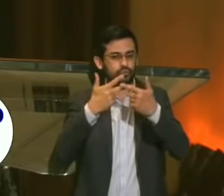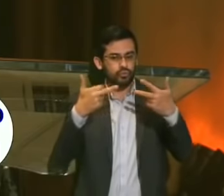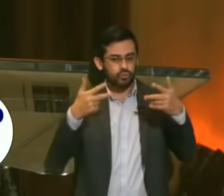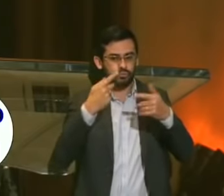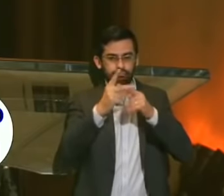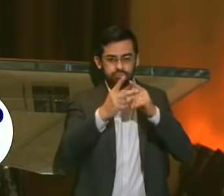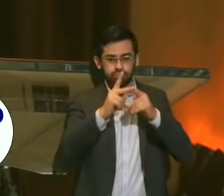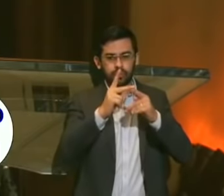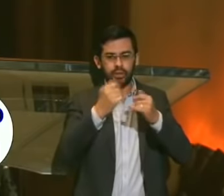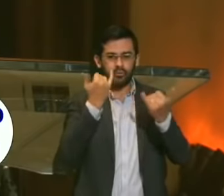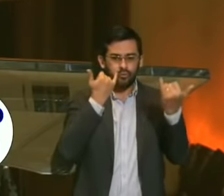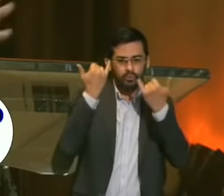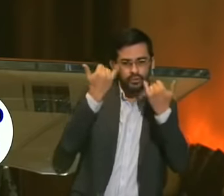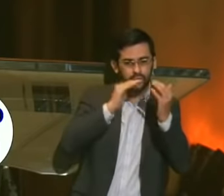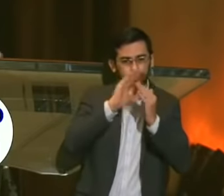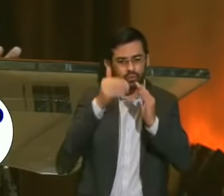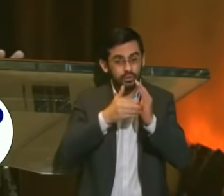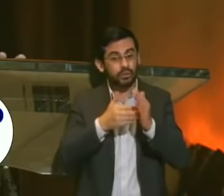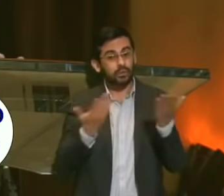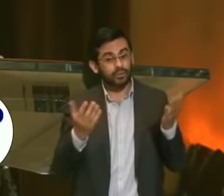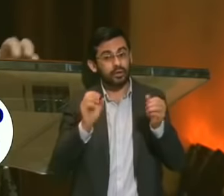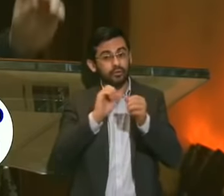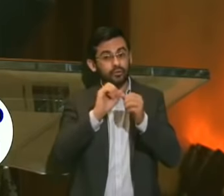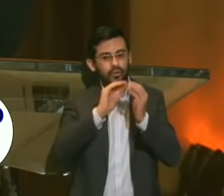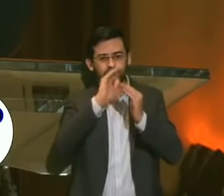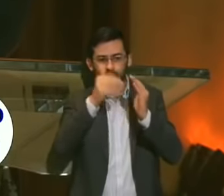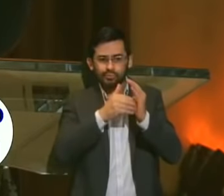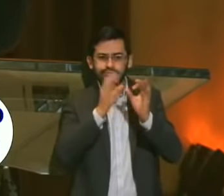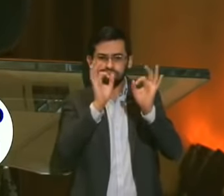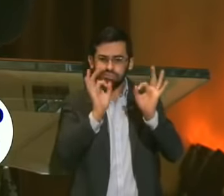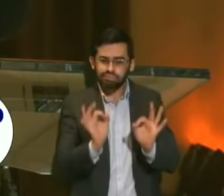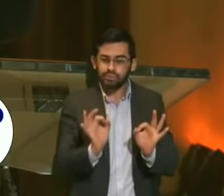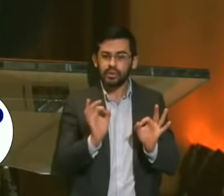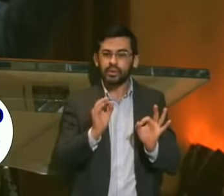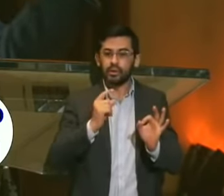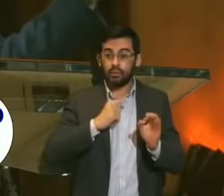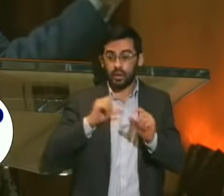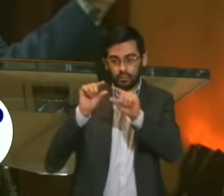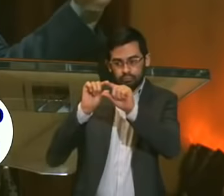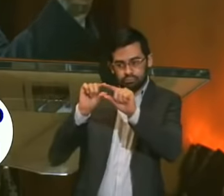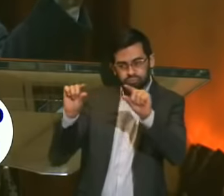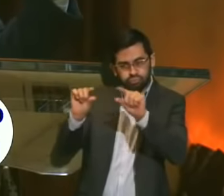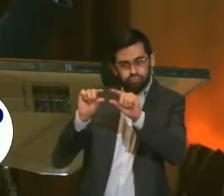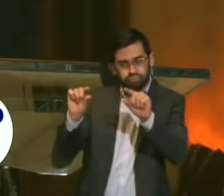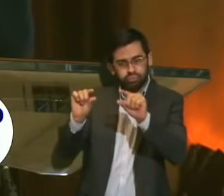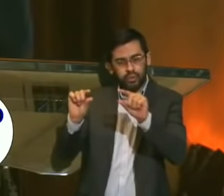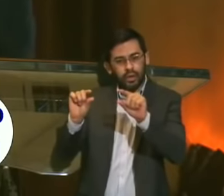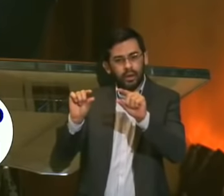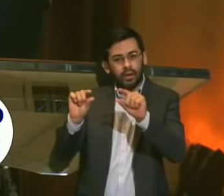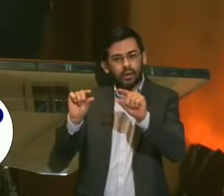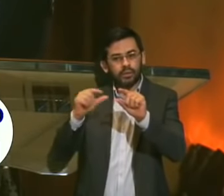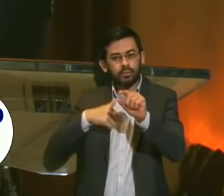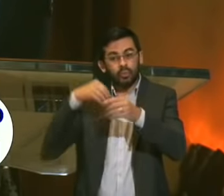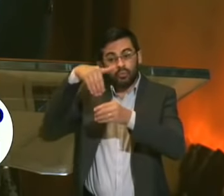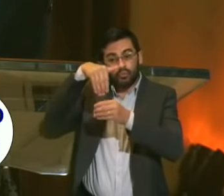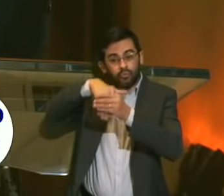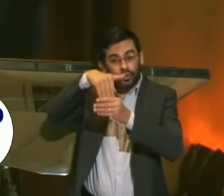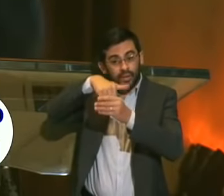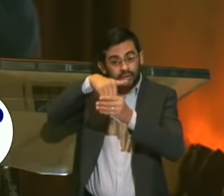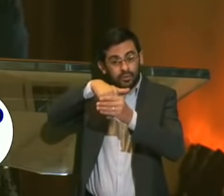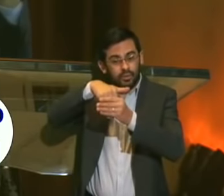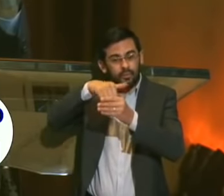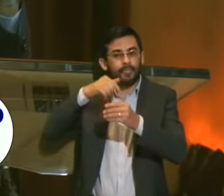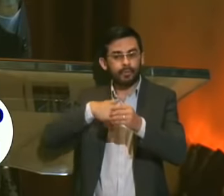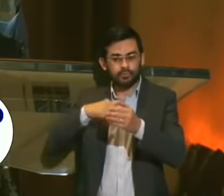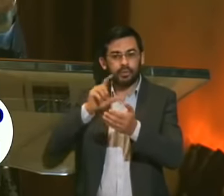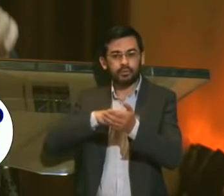Já aproveita, atualiza o seu cadastro lá, e tem uma aba lá em laranja que é votação, tá? E